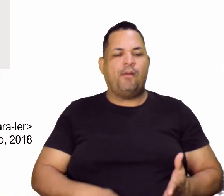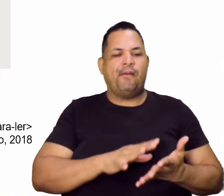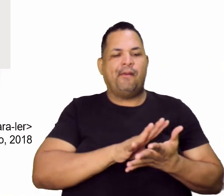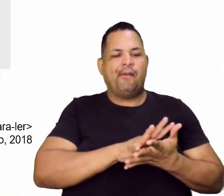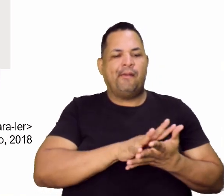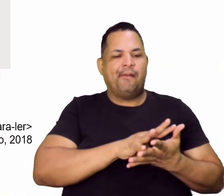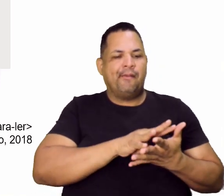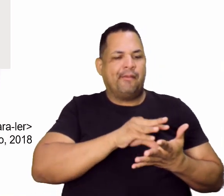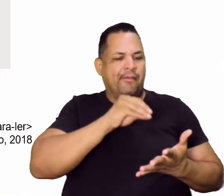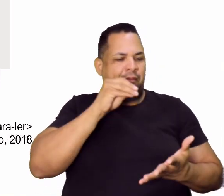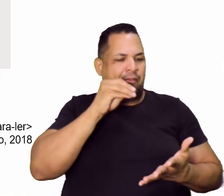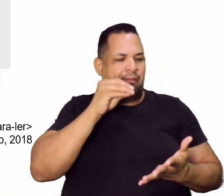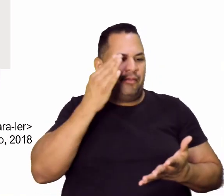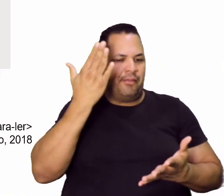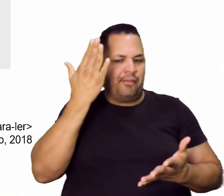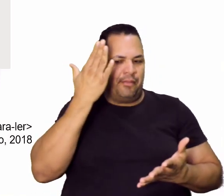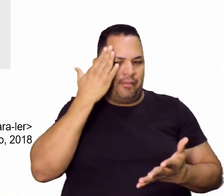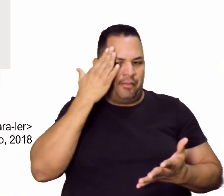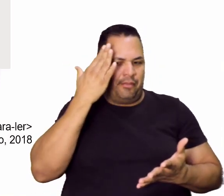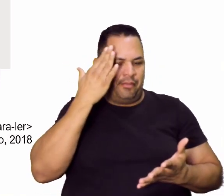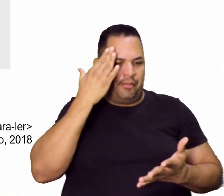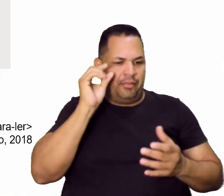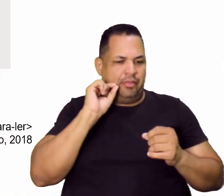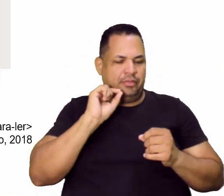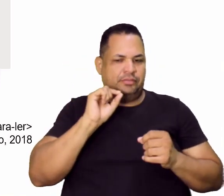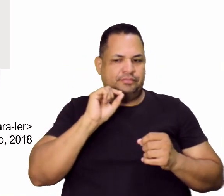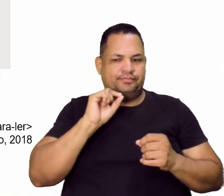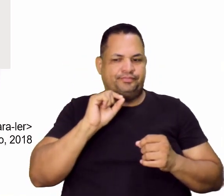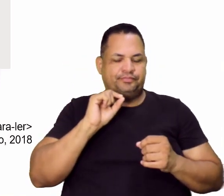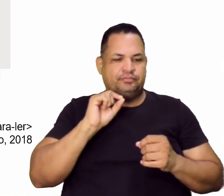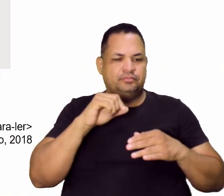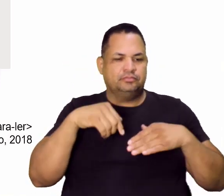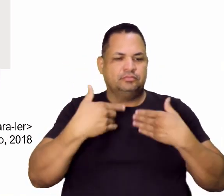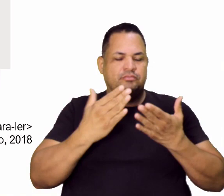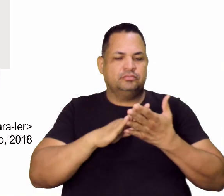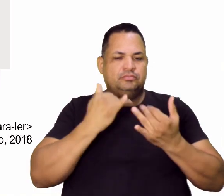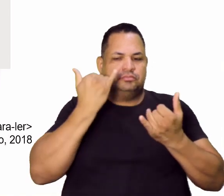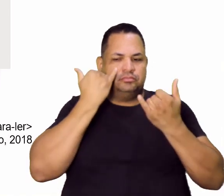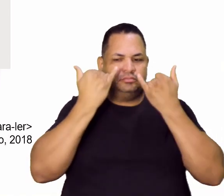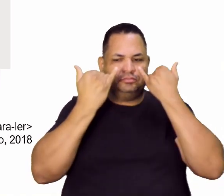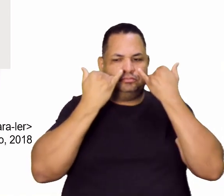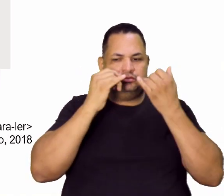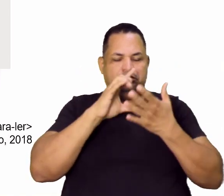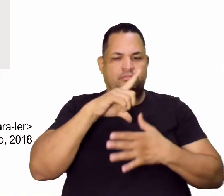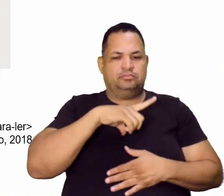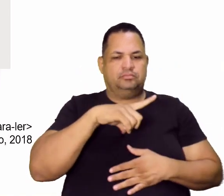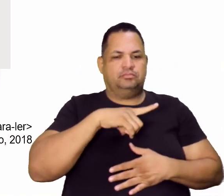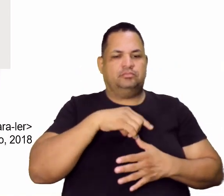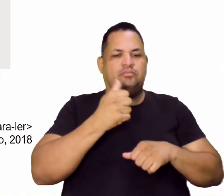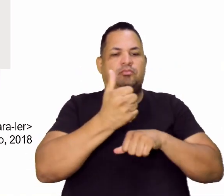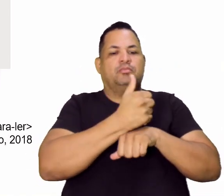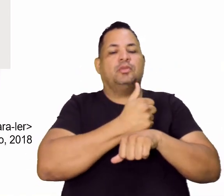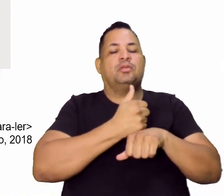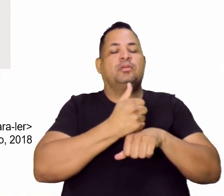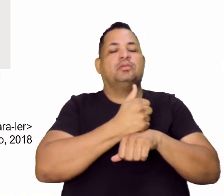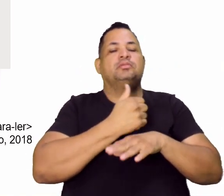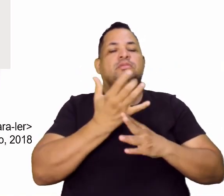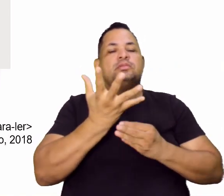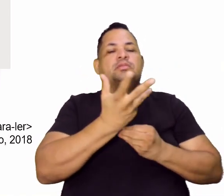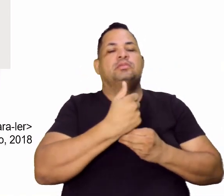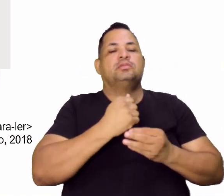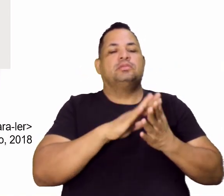interpretar, buscar entender o que é aquela imagem, qual informação o artista quis, né, trazer,